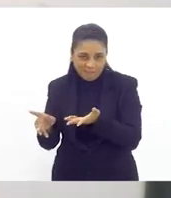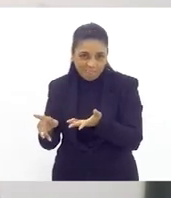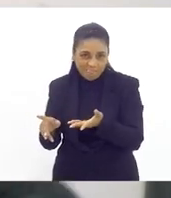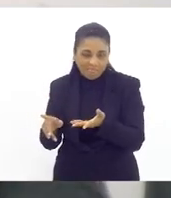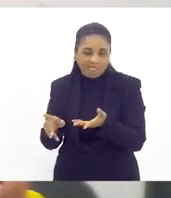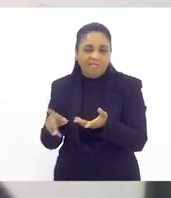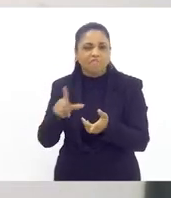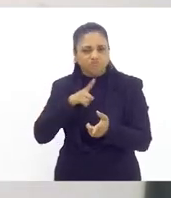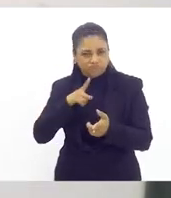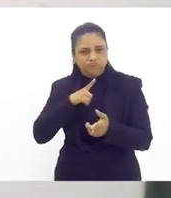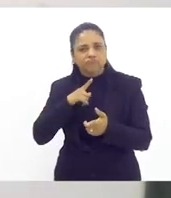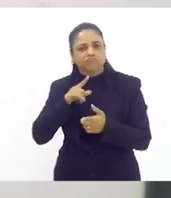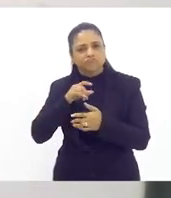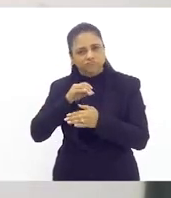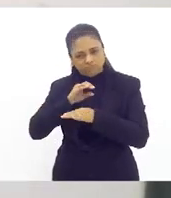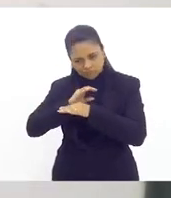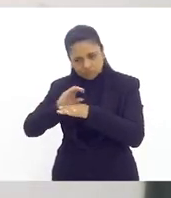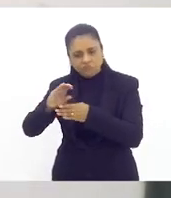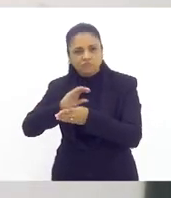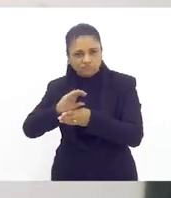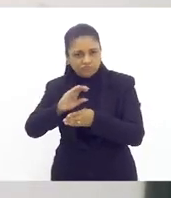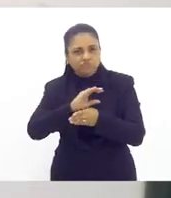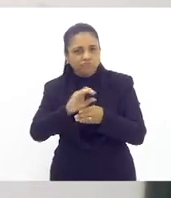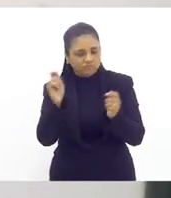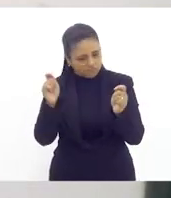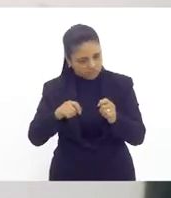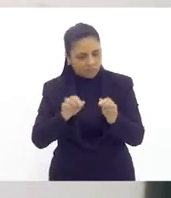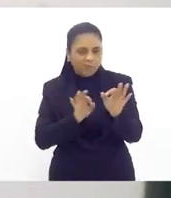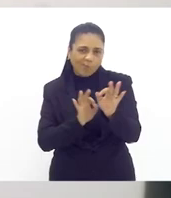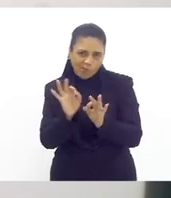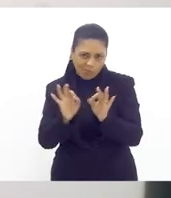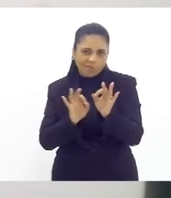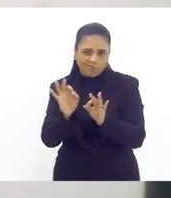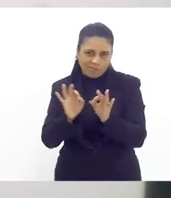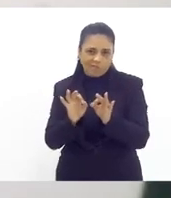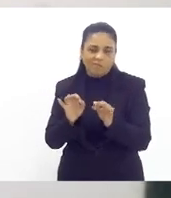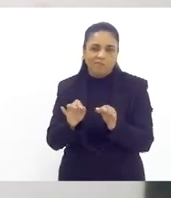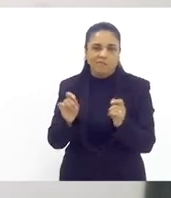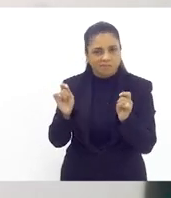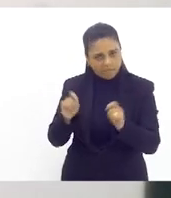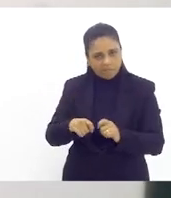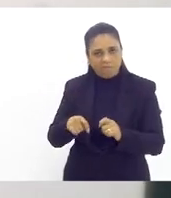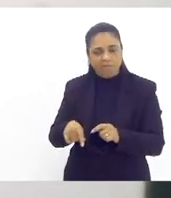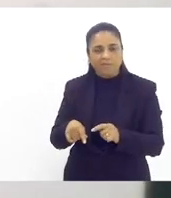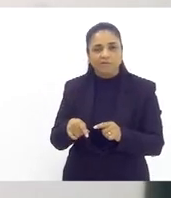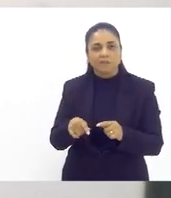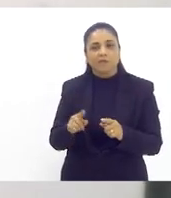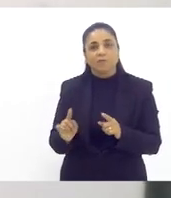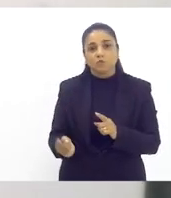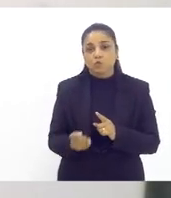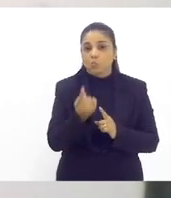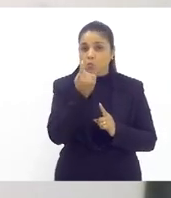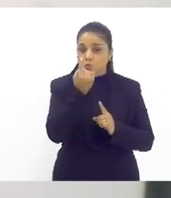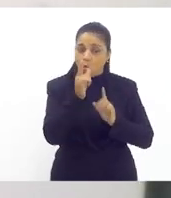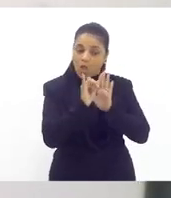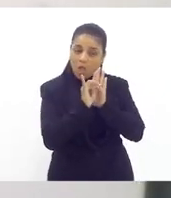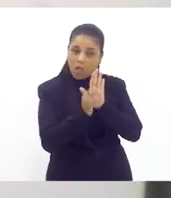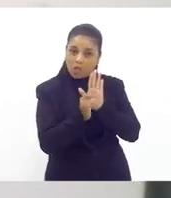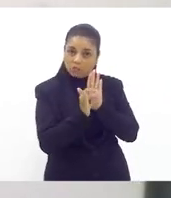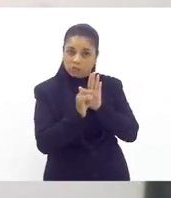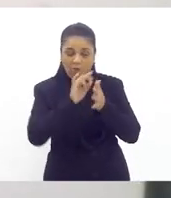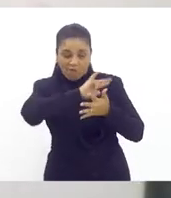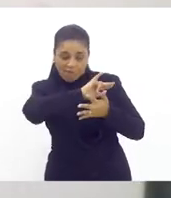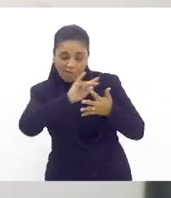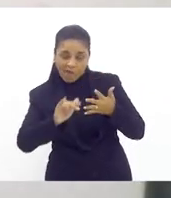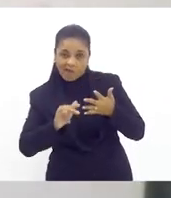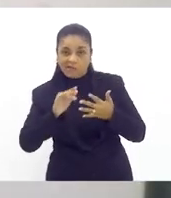tem bastante recursos para a gente poder pensar numa organização que dê conta disso tá pode ser um edital com várias